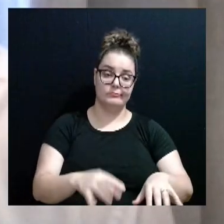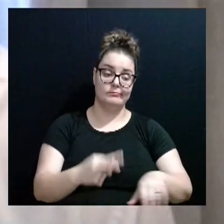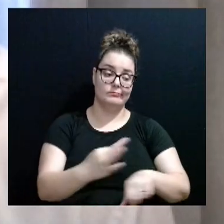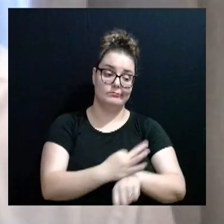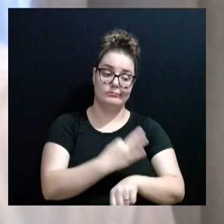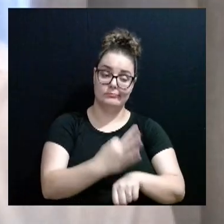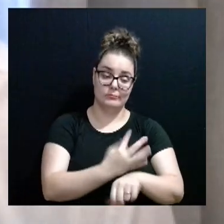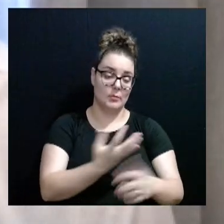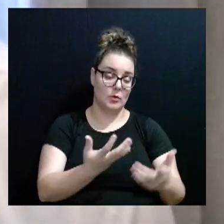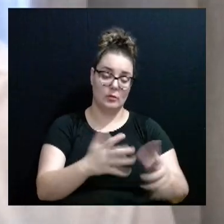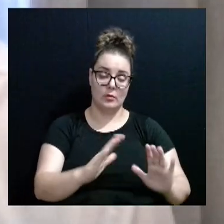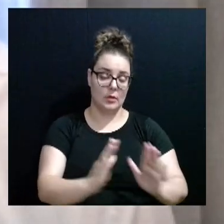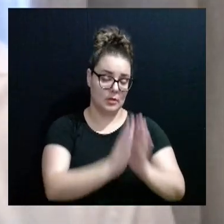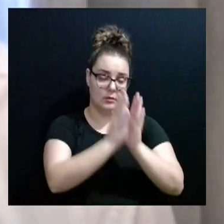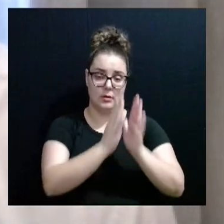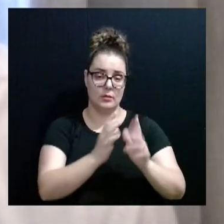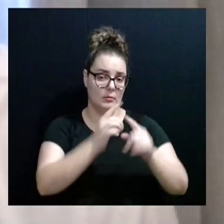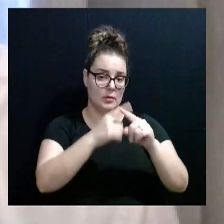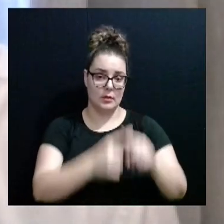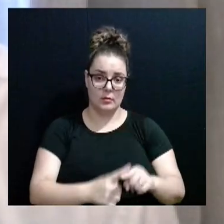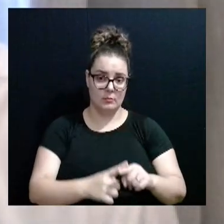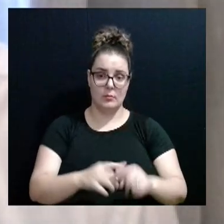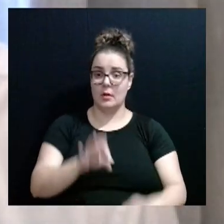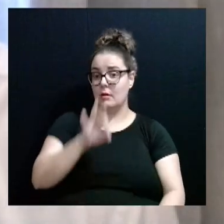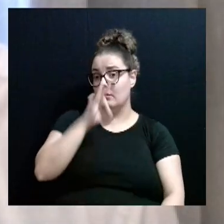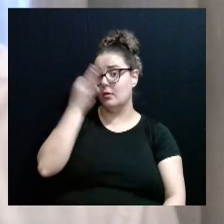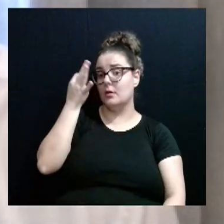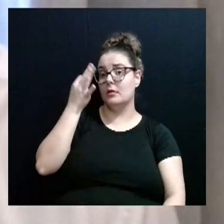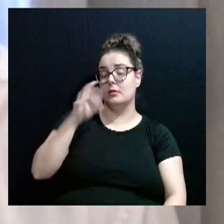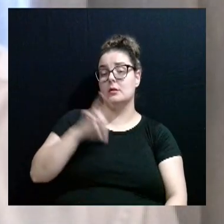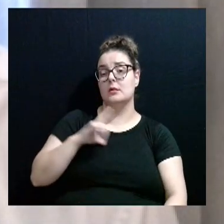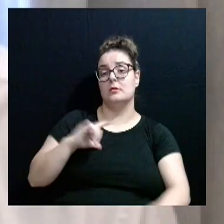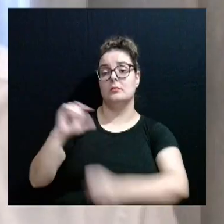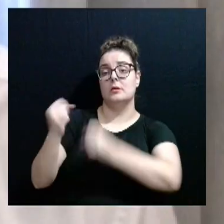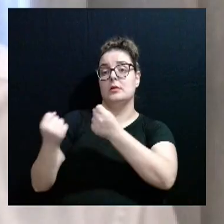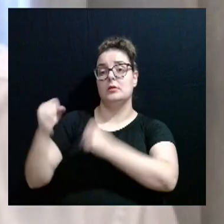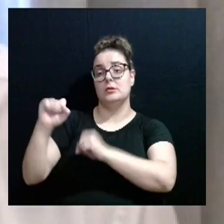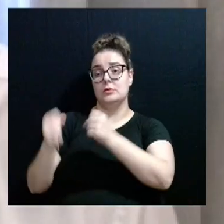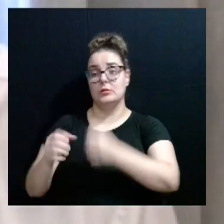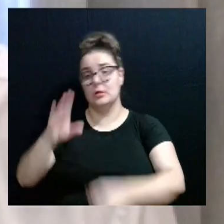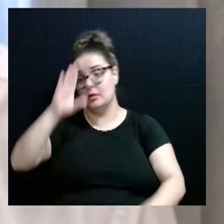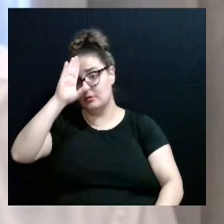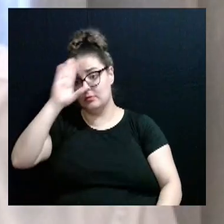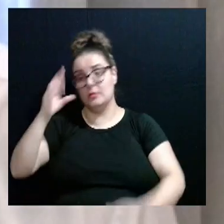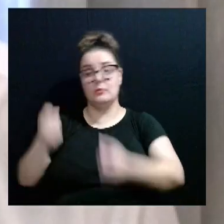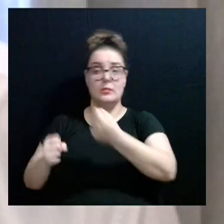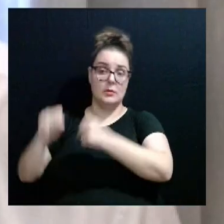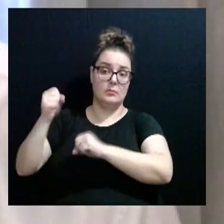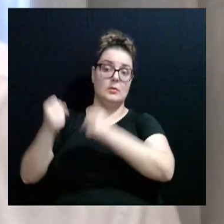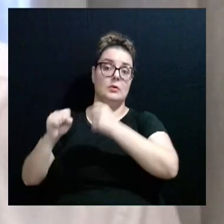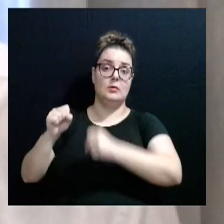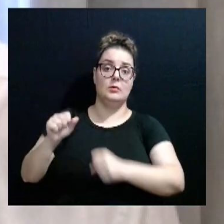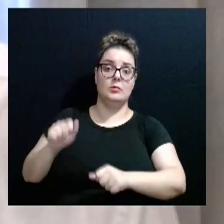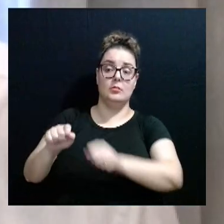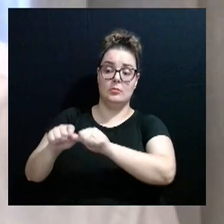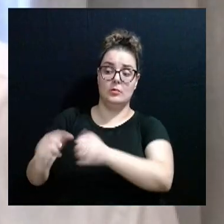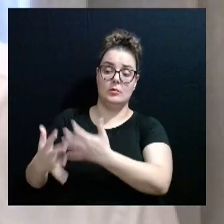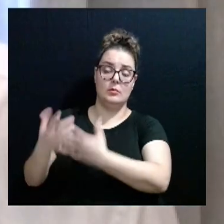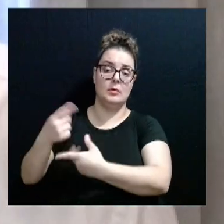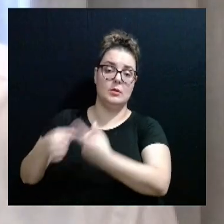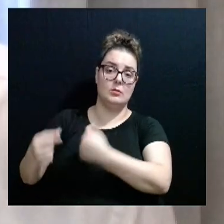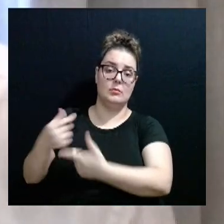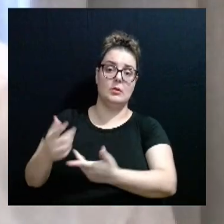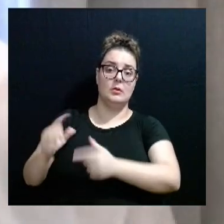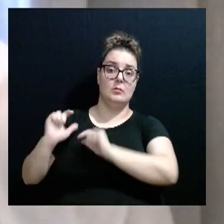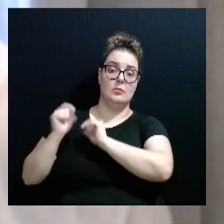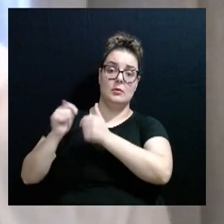concorrência, né? A França tem uma indústria, e principalmente uma indústria do agronegócio, tradicionalmente protecionista.